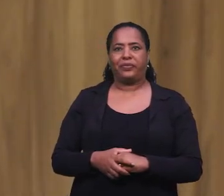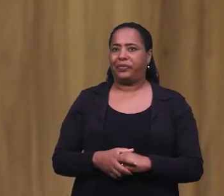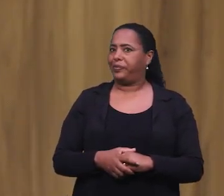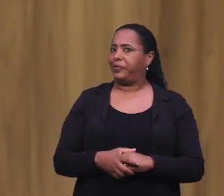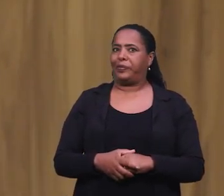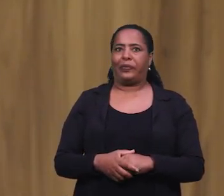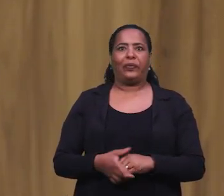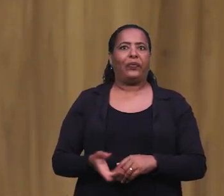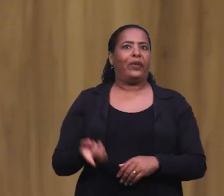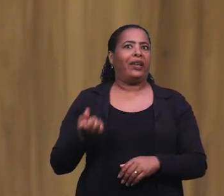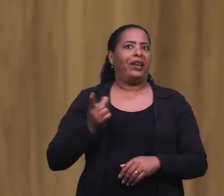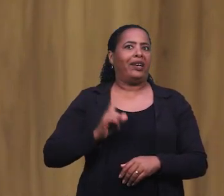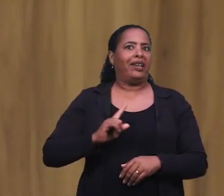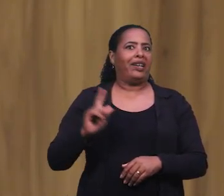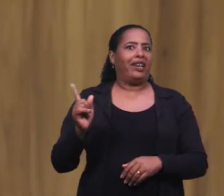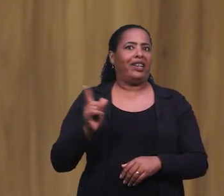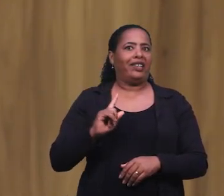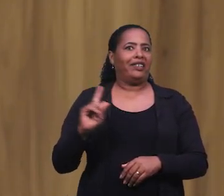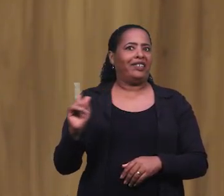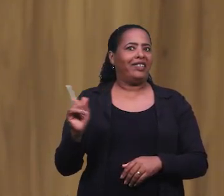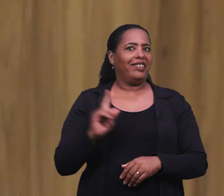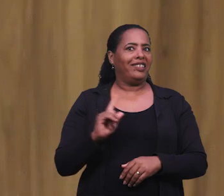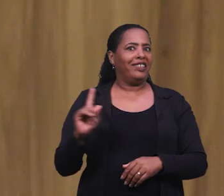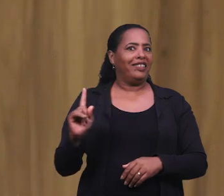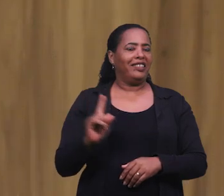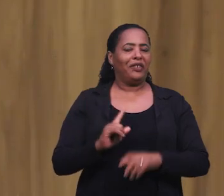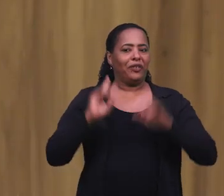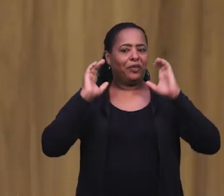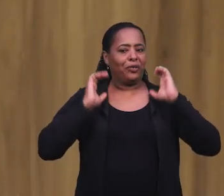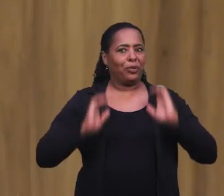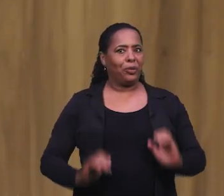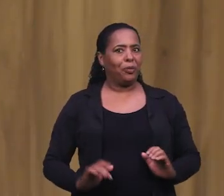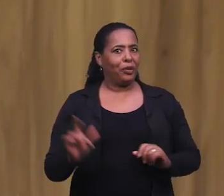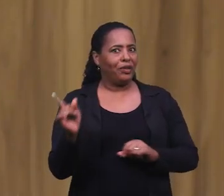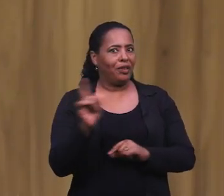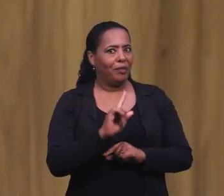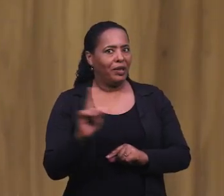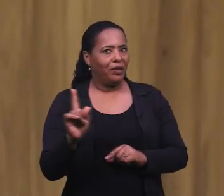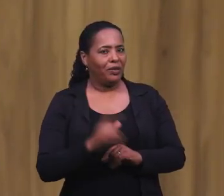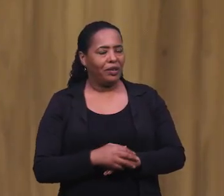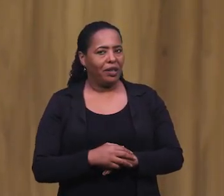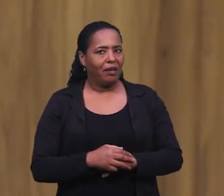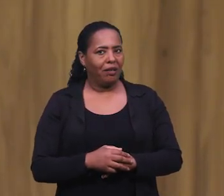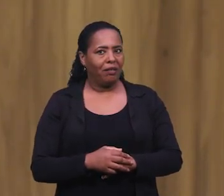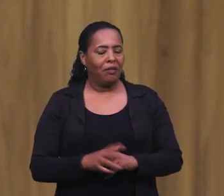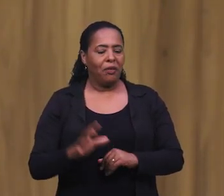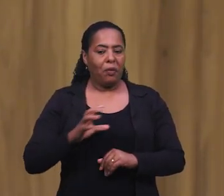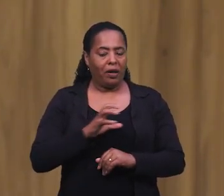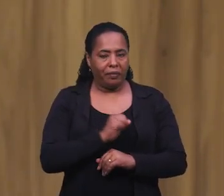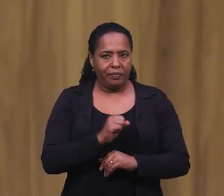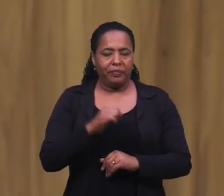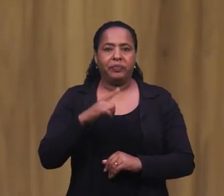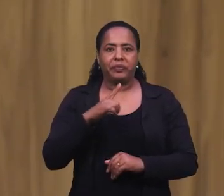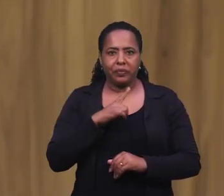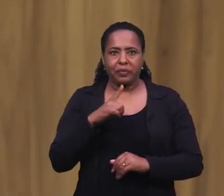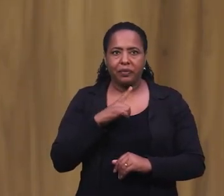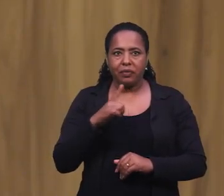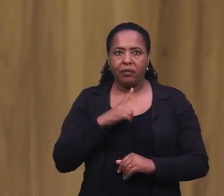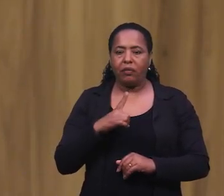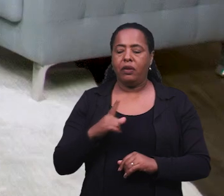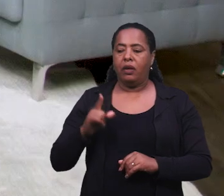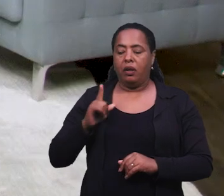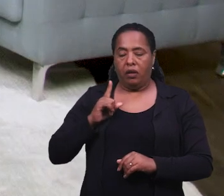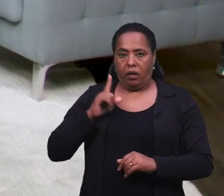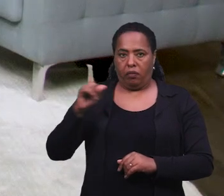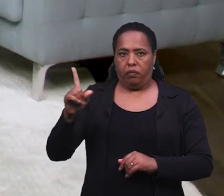está no quarto, pode receber visita, determinados horários, vai lá, faz a visita, né? Fica um pouco ali com ele, né? Não